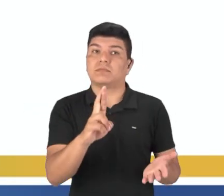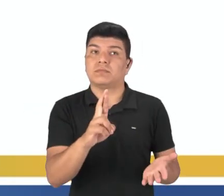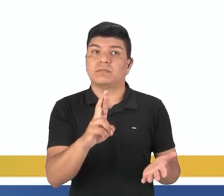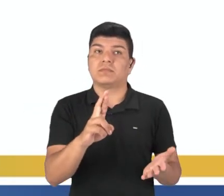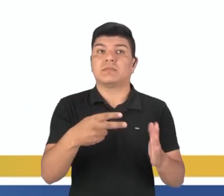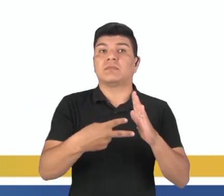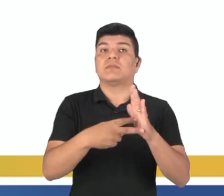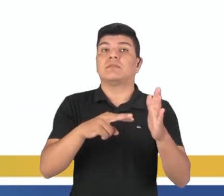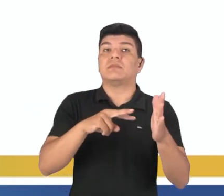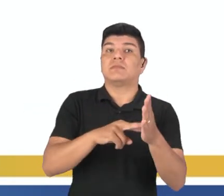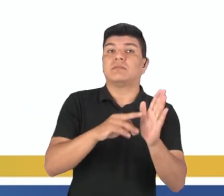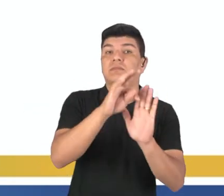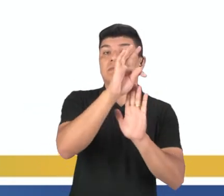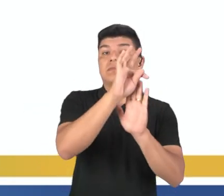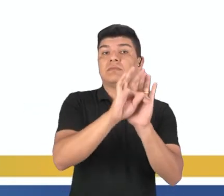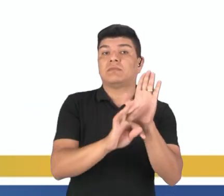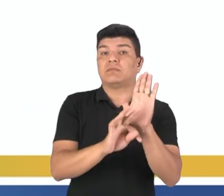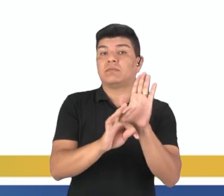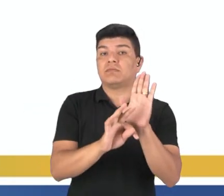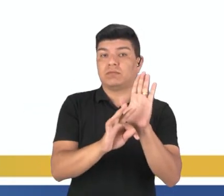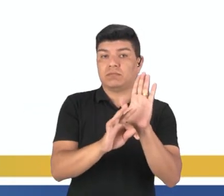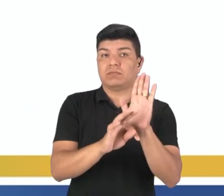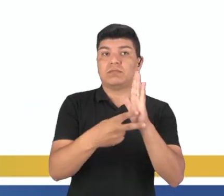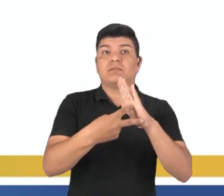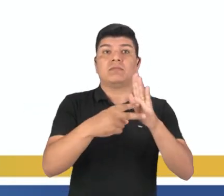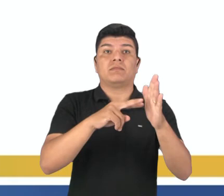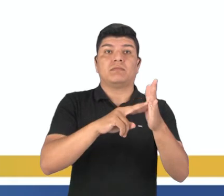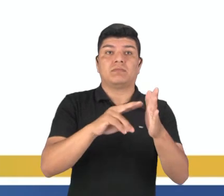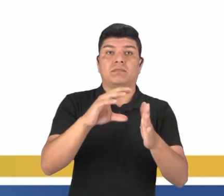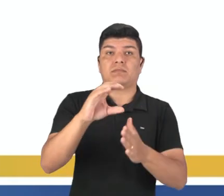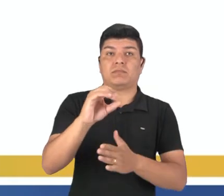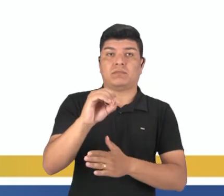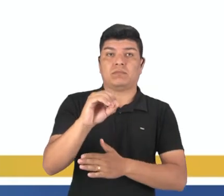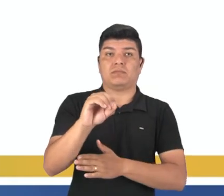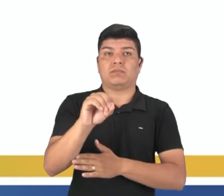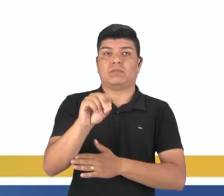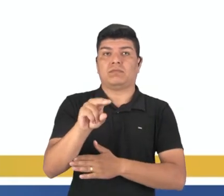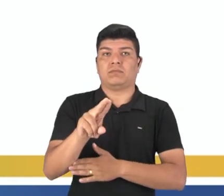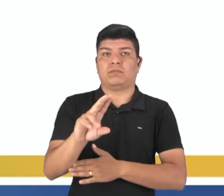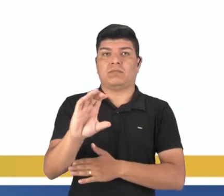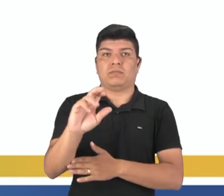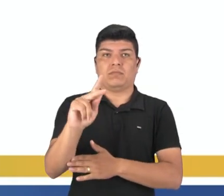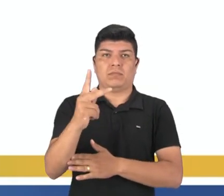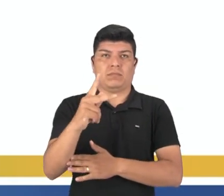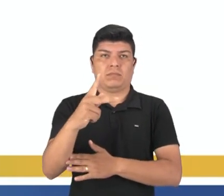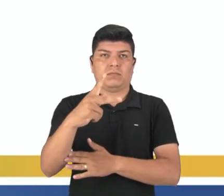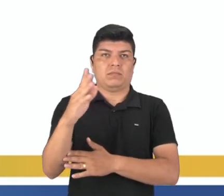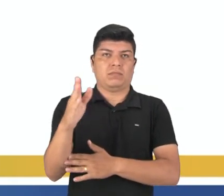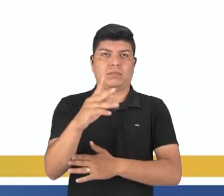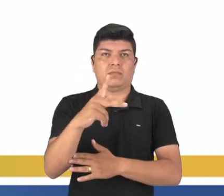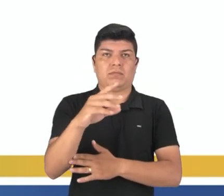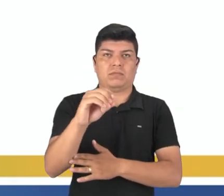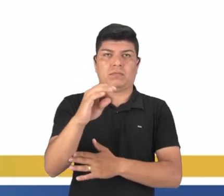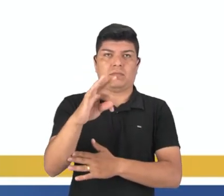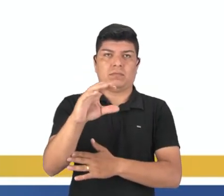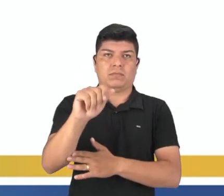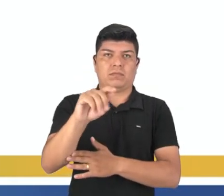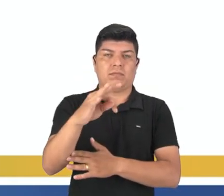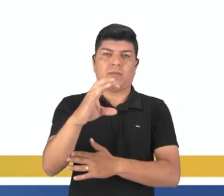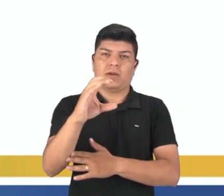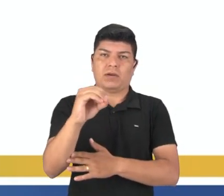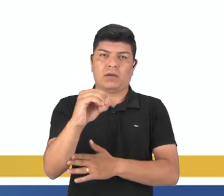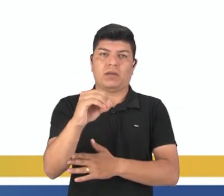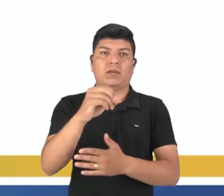sobre o que fala o texto O que significa caos porteiro Carlos porteiros gostam de exercícios físicos bom